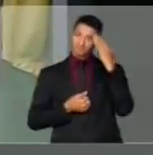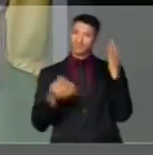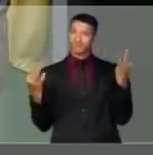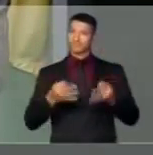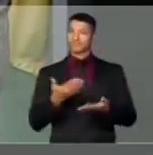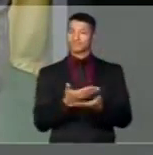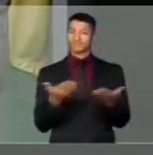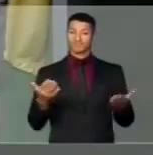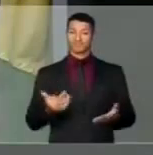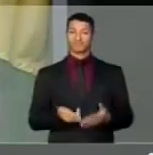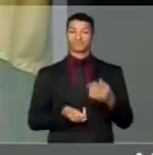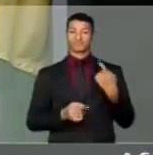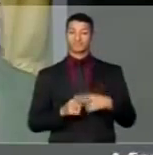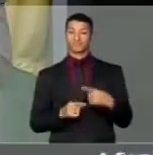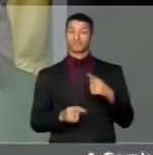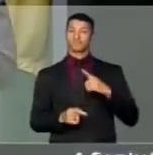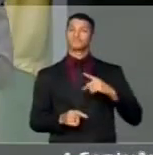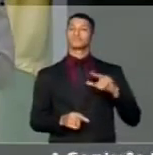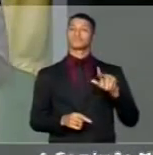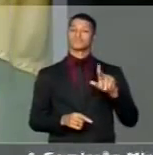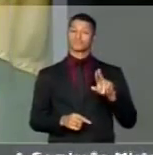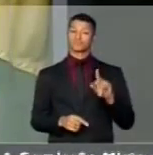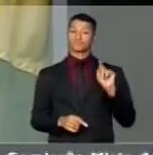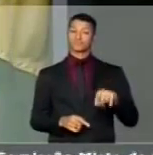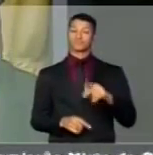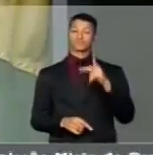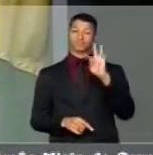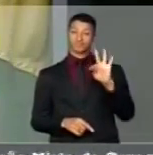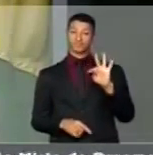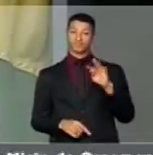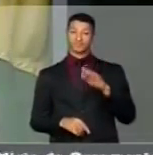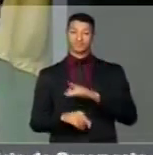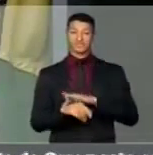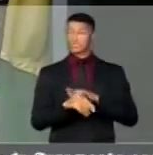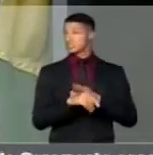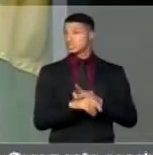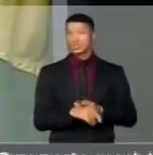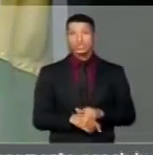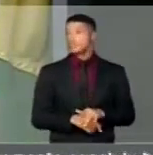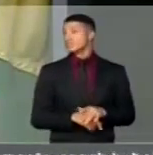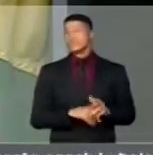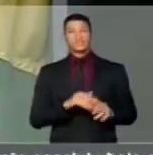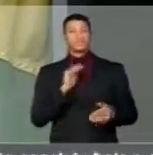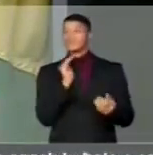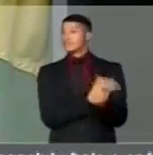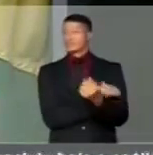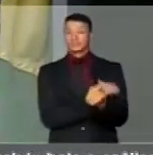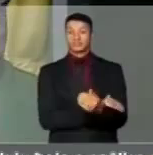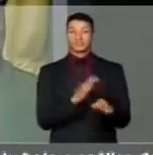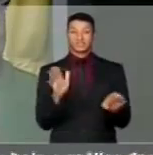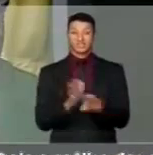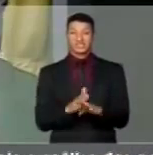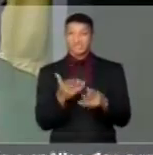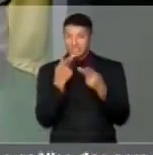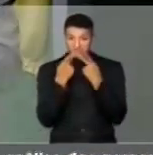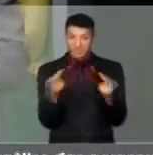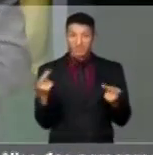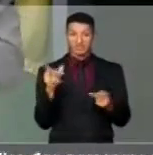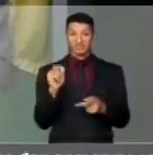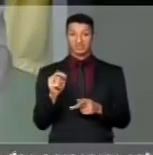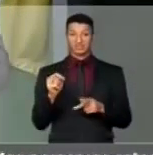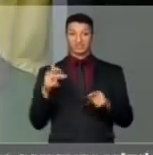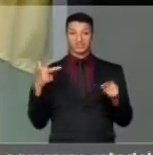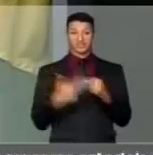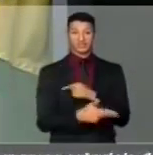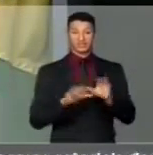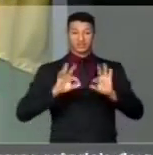perfeitamente vocês, porque eu tenho um irmão que é petista, é doente, doente. Chegar ao ponto de